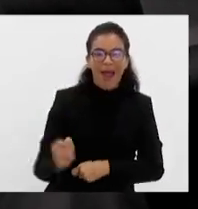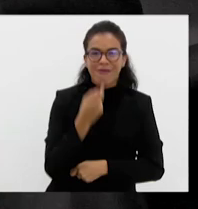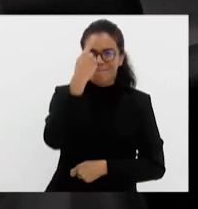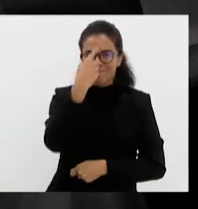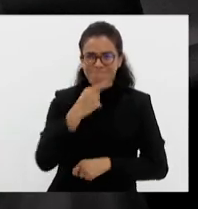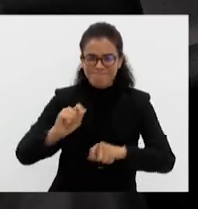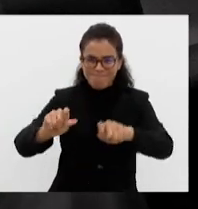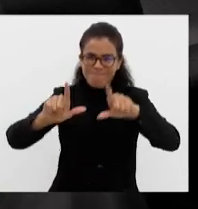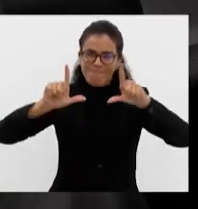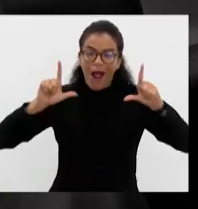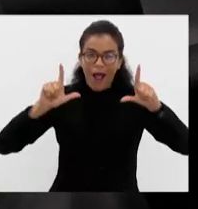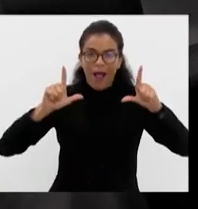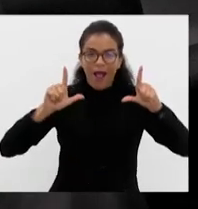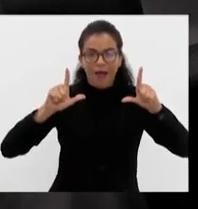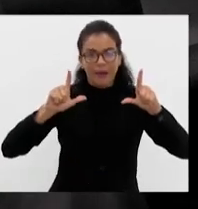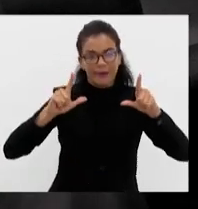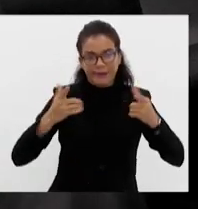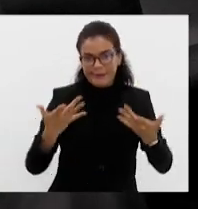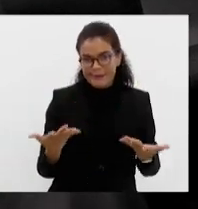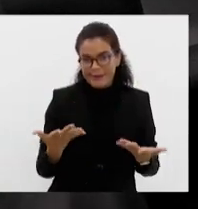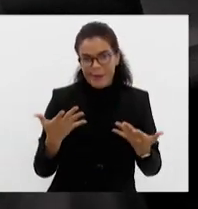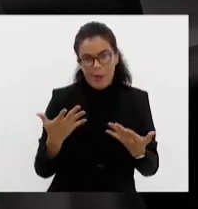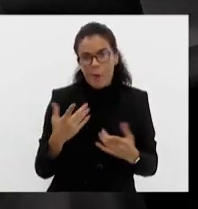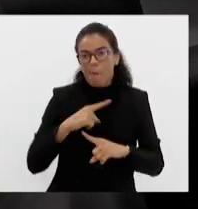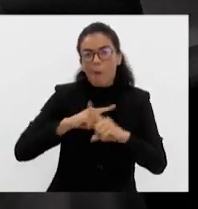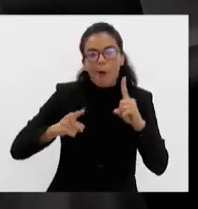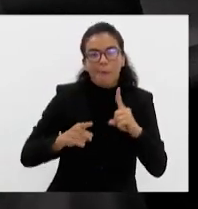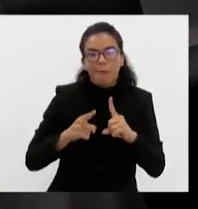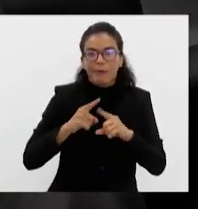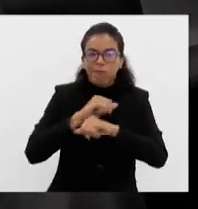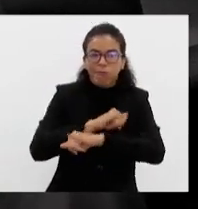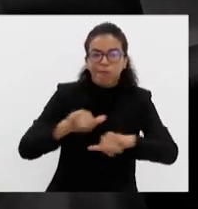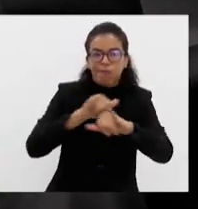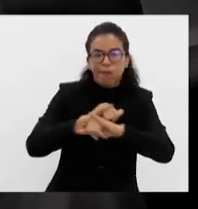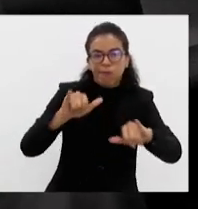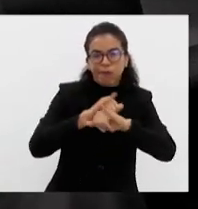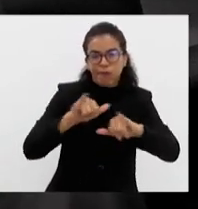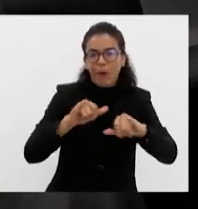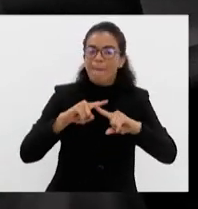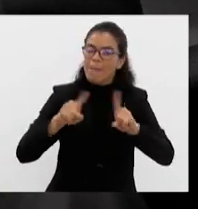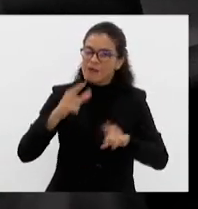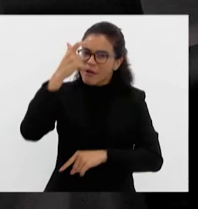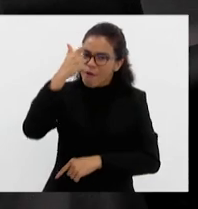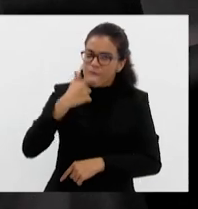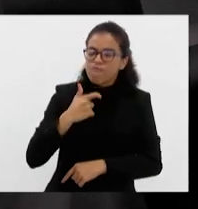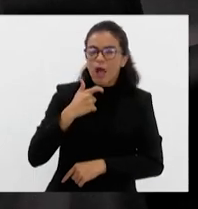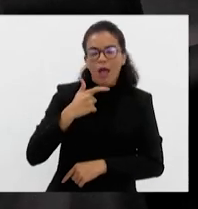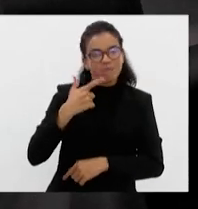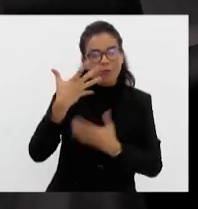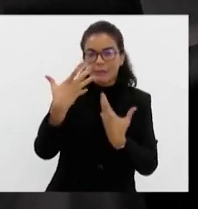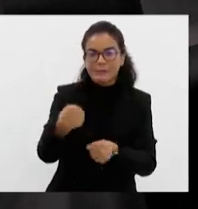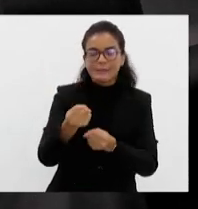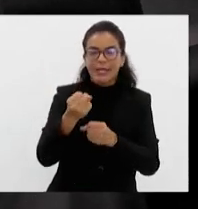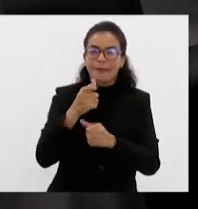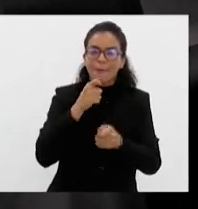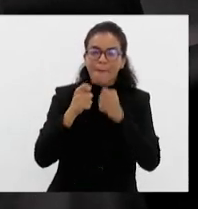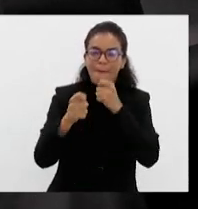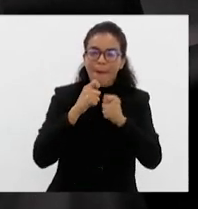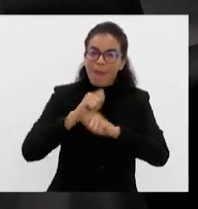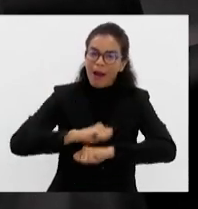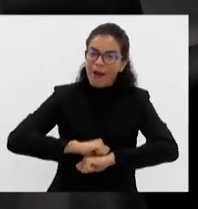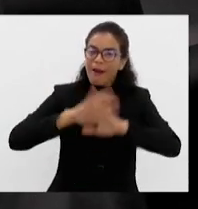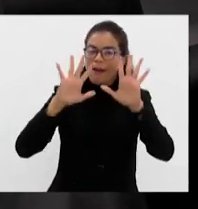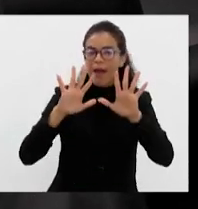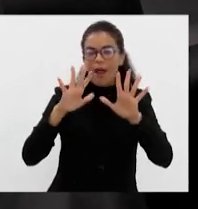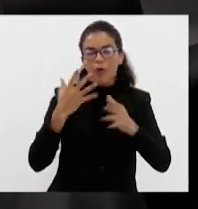como proibir eles de divulgarem aquilo que a gente votou, mas fiz questão de não dar entrevista para deixar muito claro qual